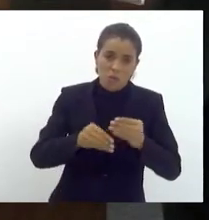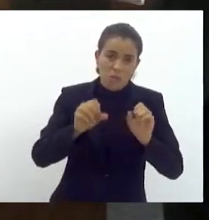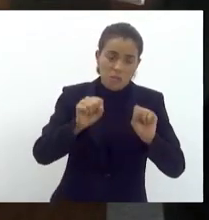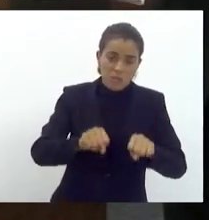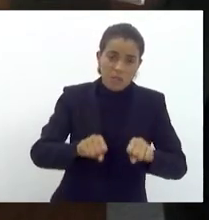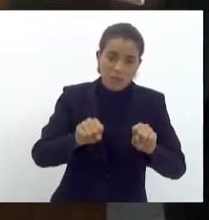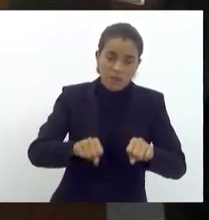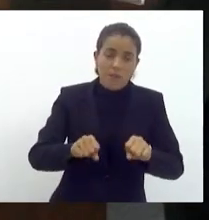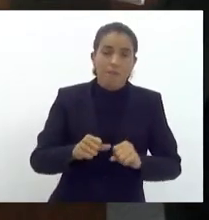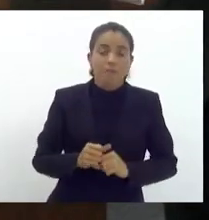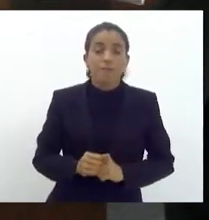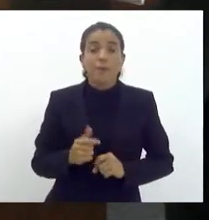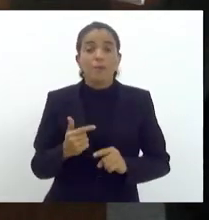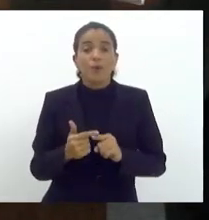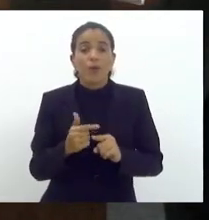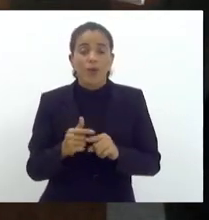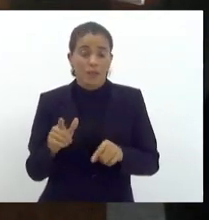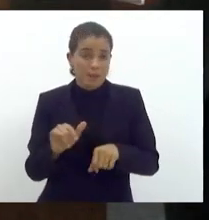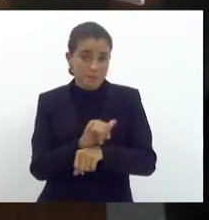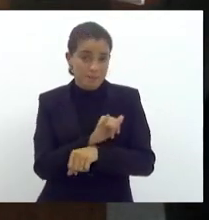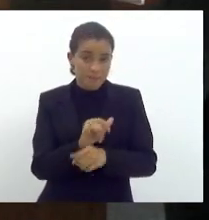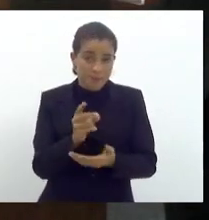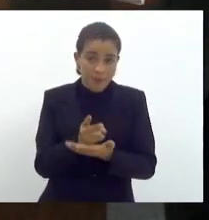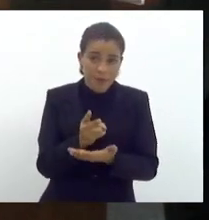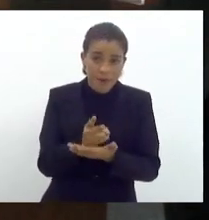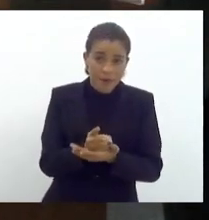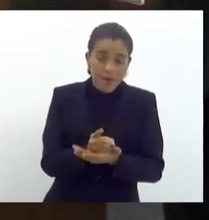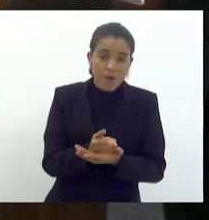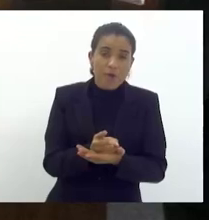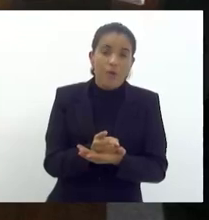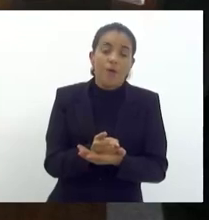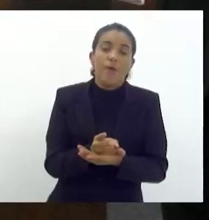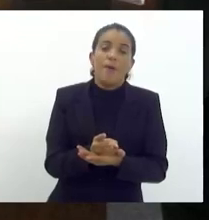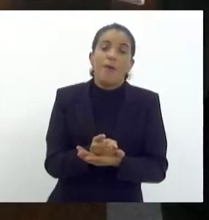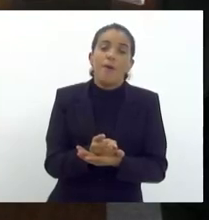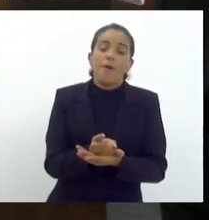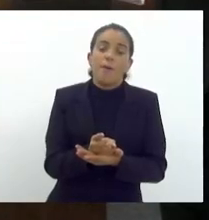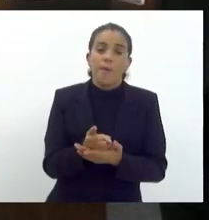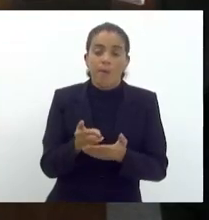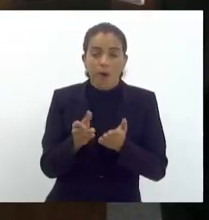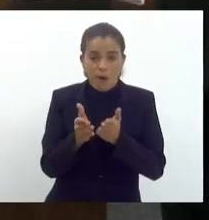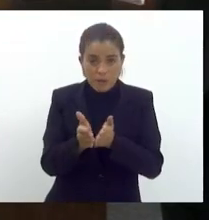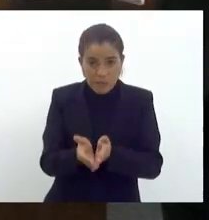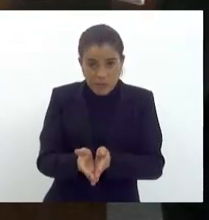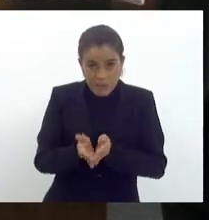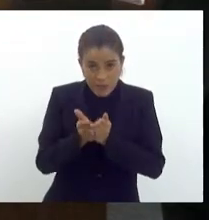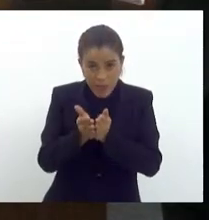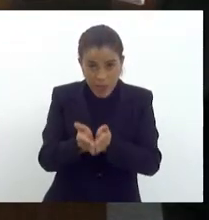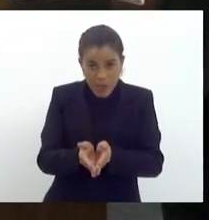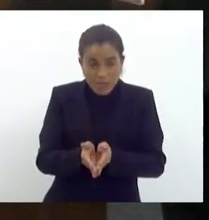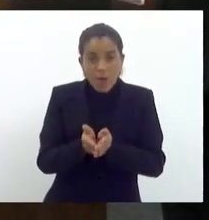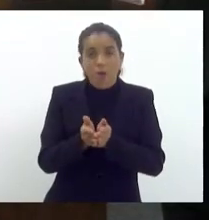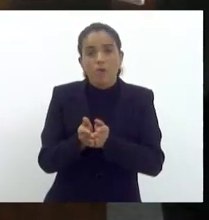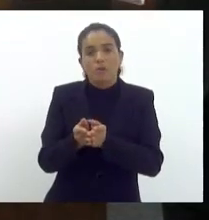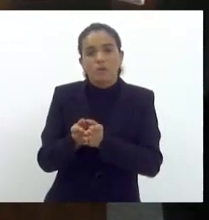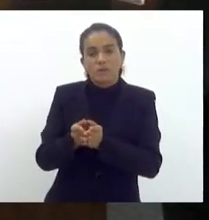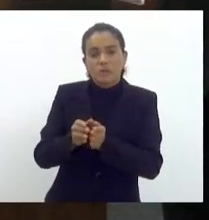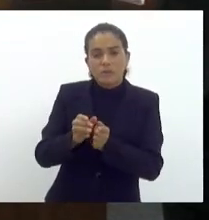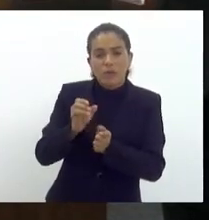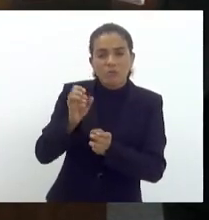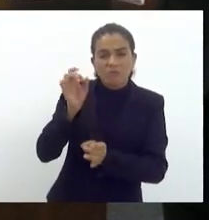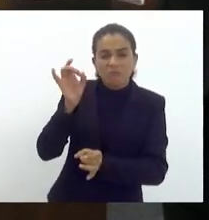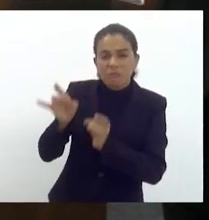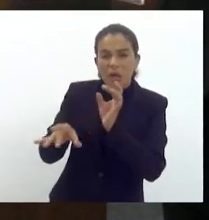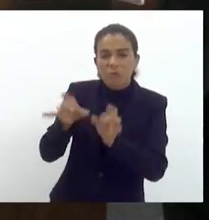Mickey Porque da mesma maneira que esses esse esse essas embarcações geram resíduos